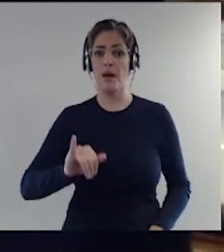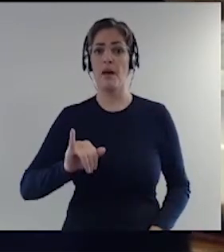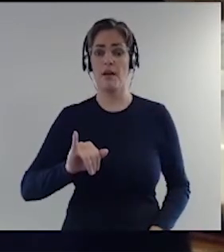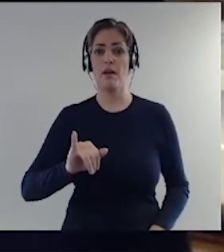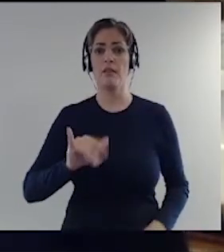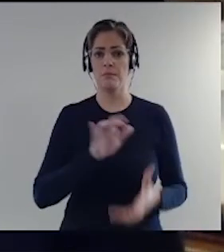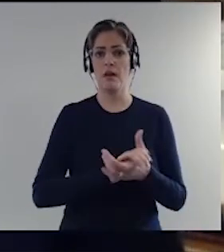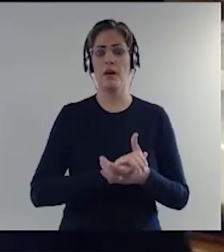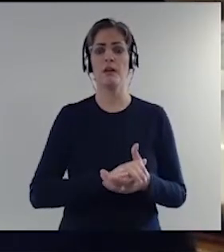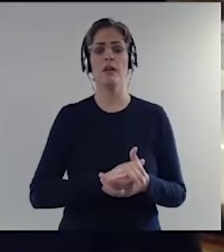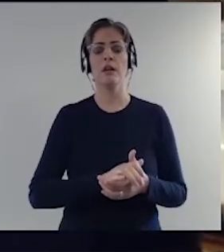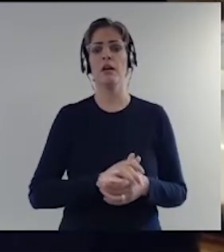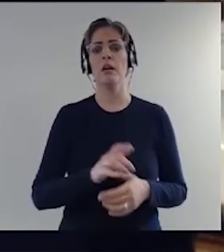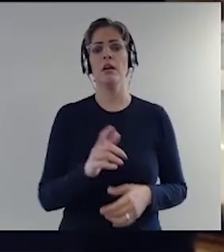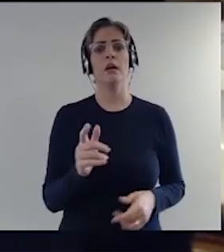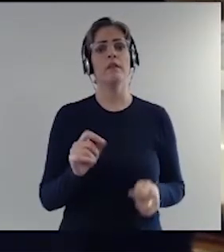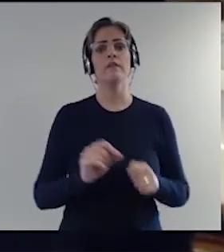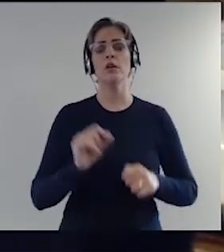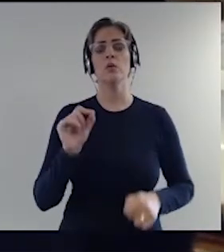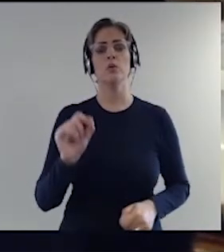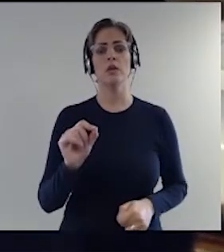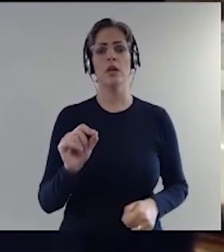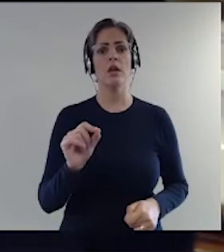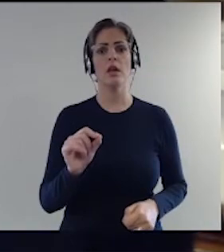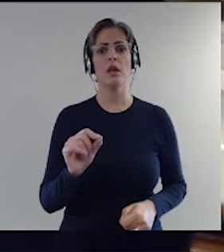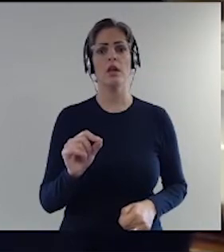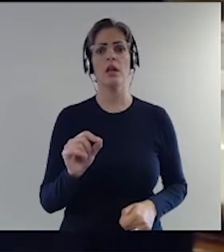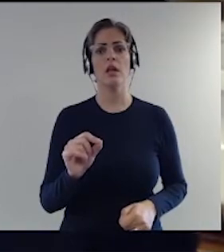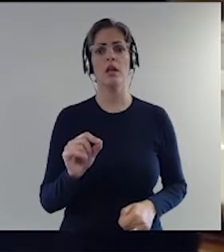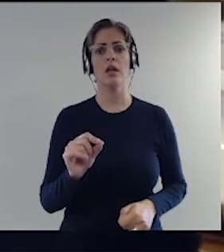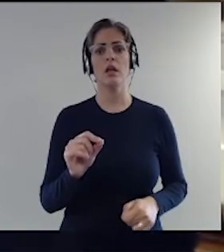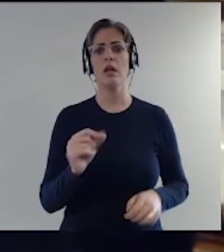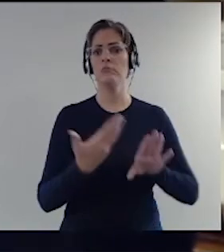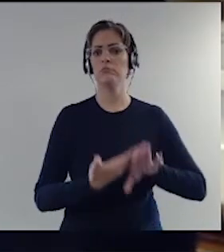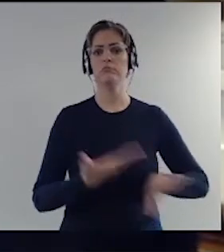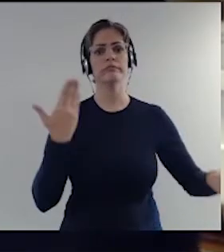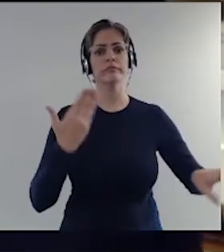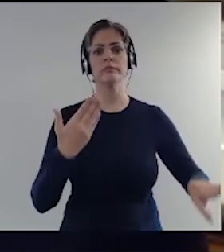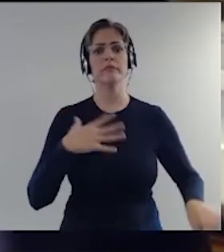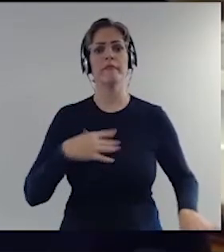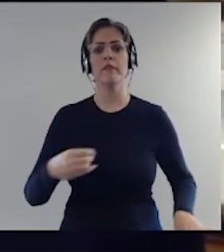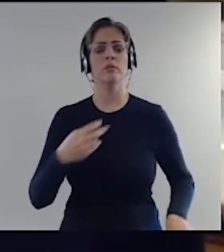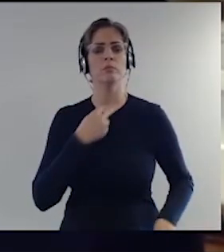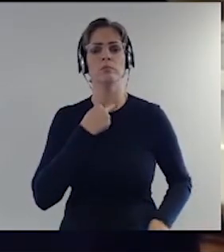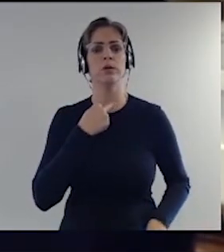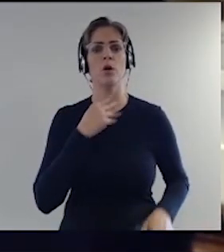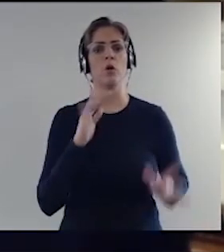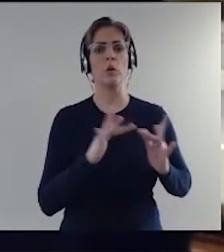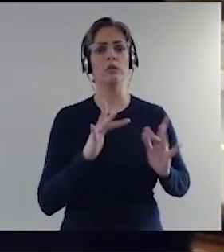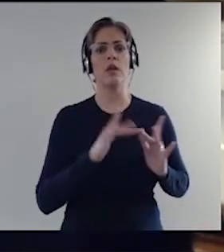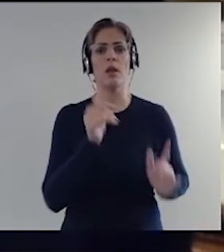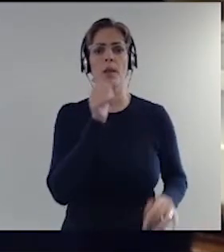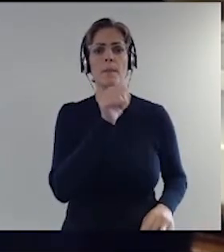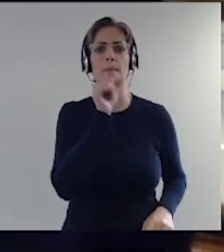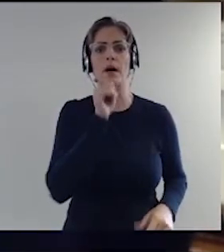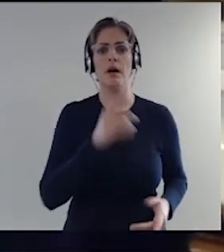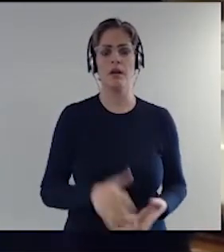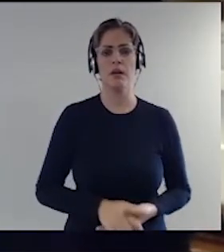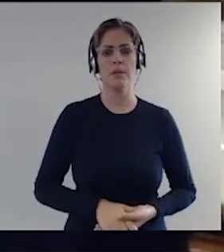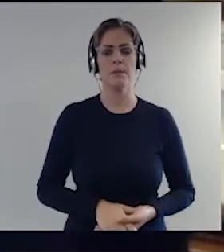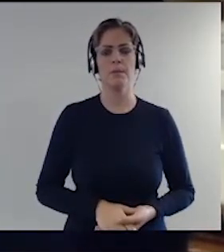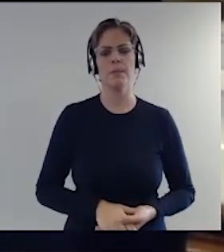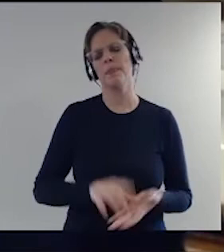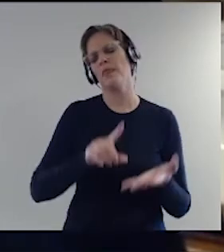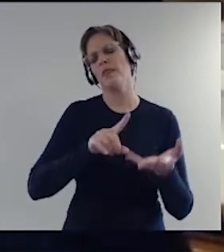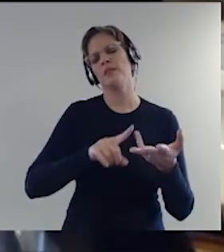criança, desterrou a Ana Karenina da vida do seu filho. E se nós formos partir para as obras,